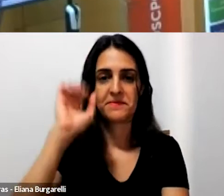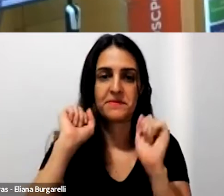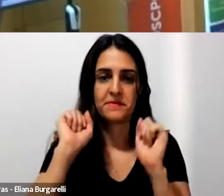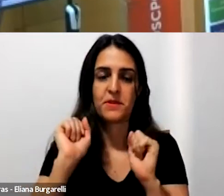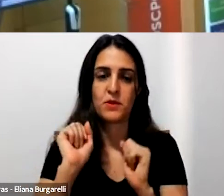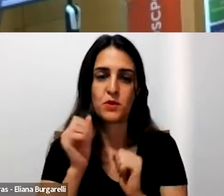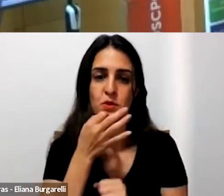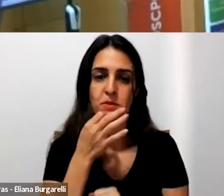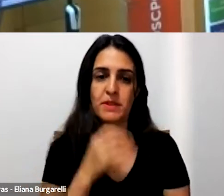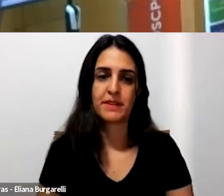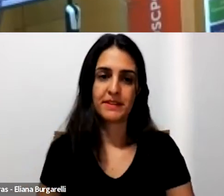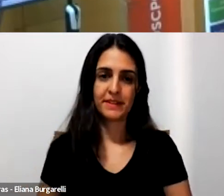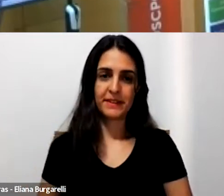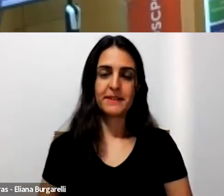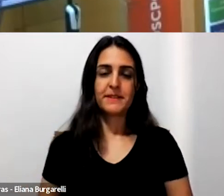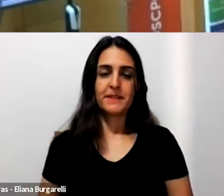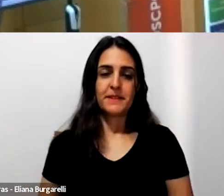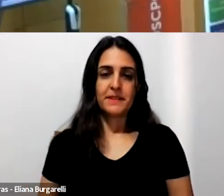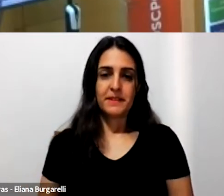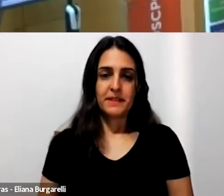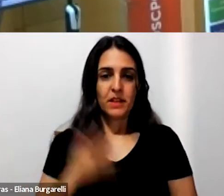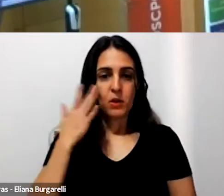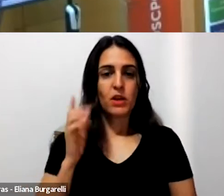minha pergunta, fica aberta a todos que querem responder.